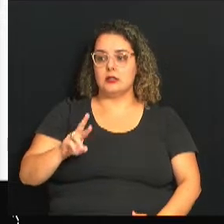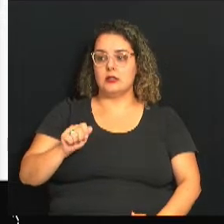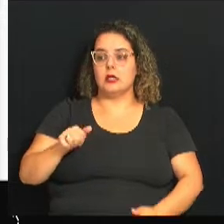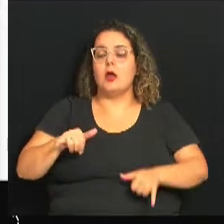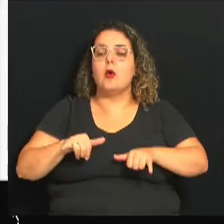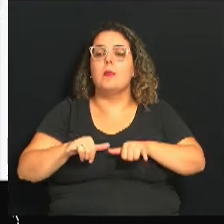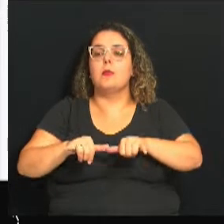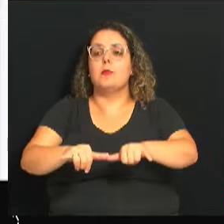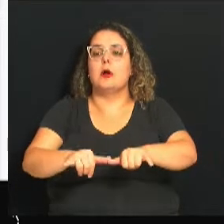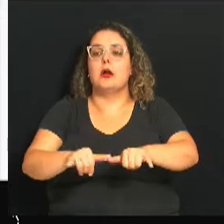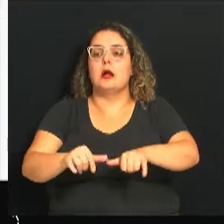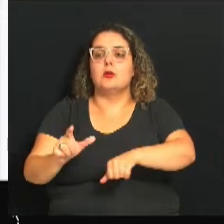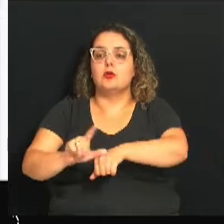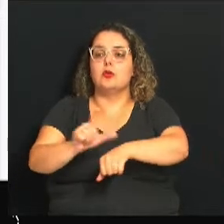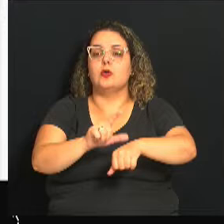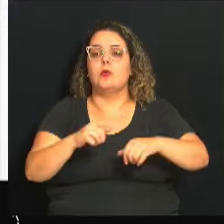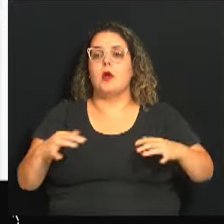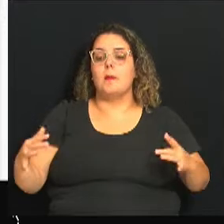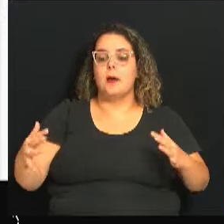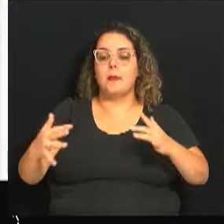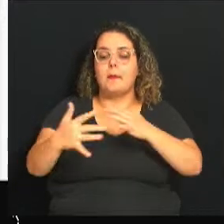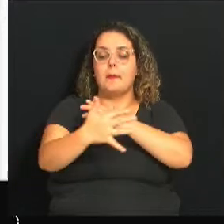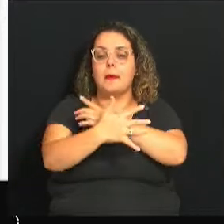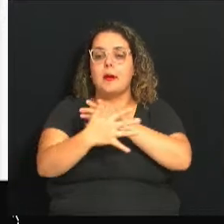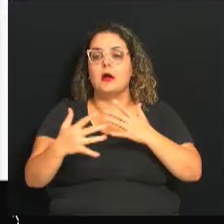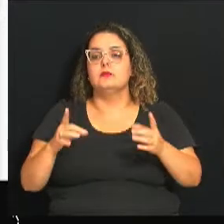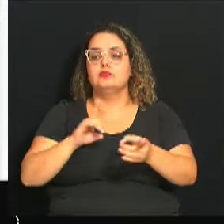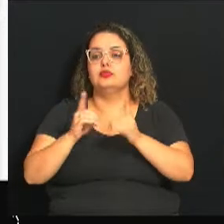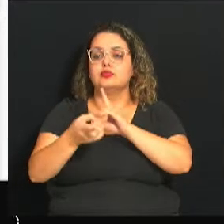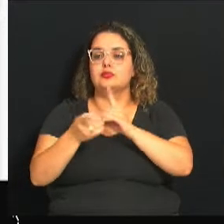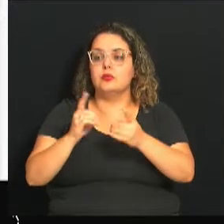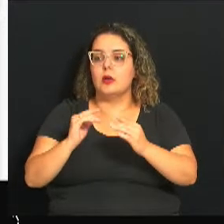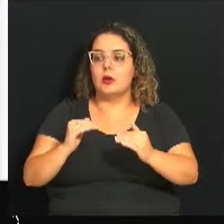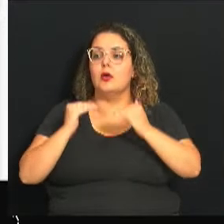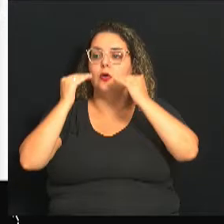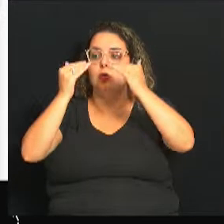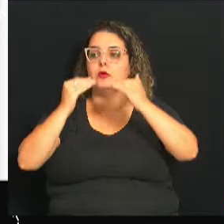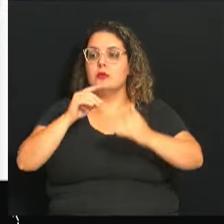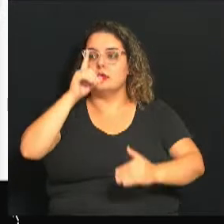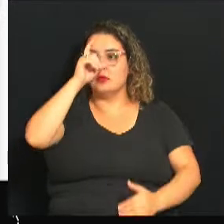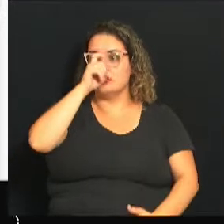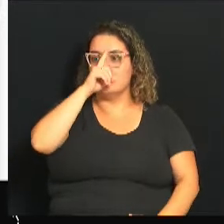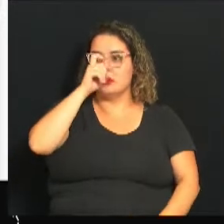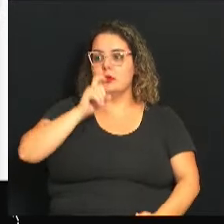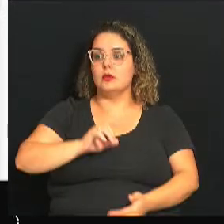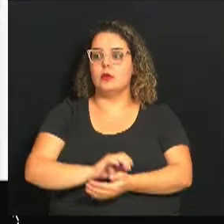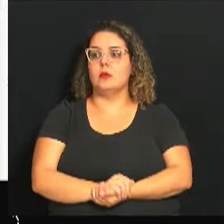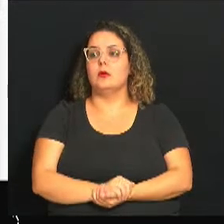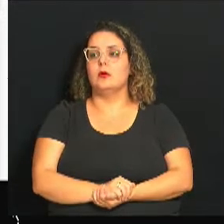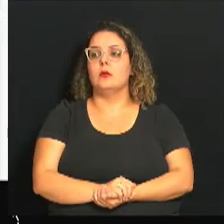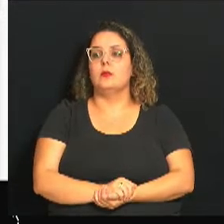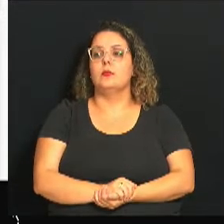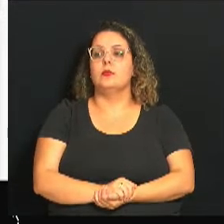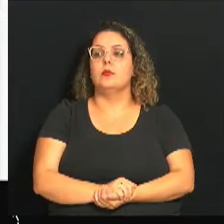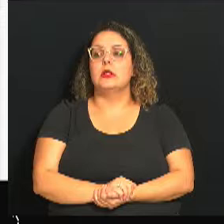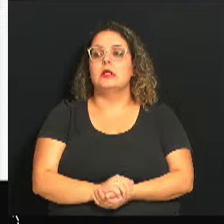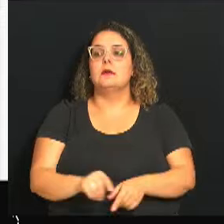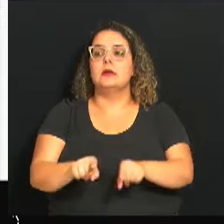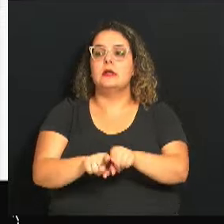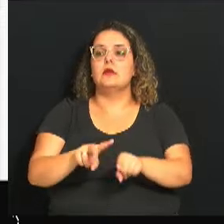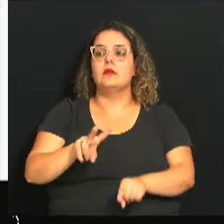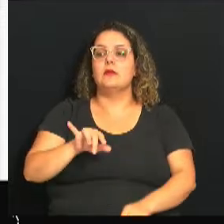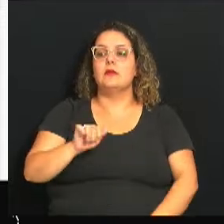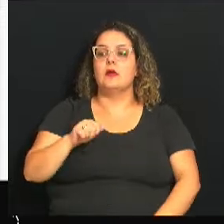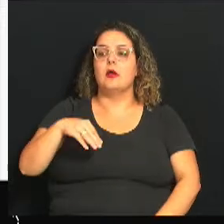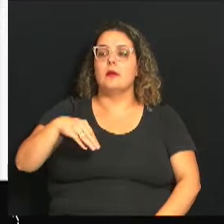dinâmico. A gente tem pontos de centro da parte de cima, que são hospitais, e tem esse processo de esvaziamento. Nós tivemos a